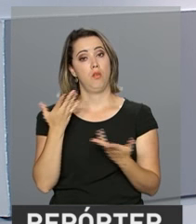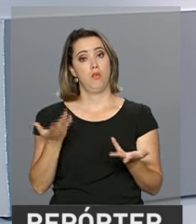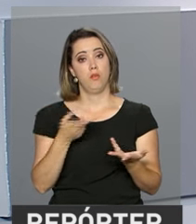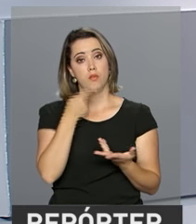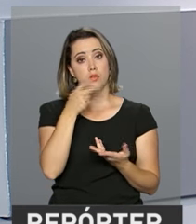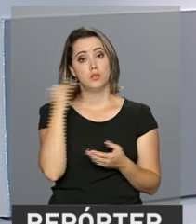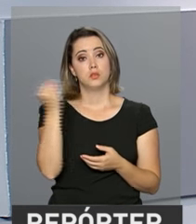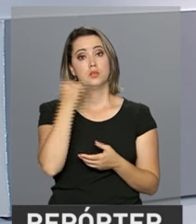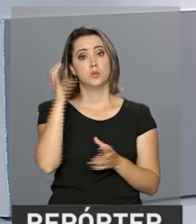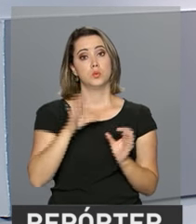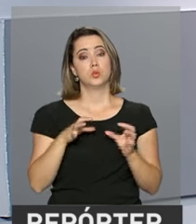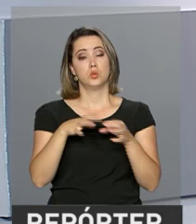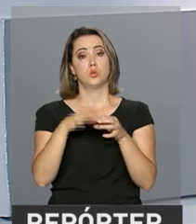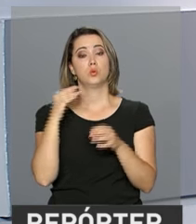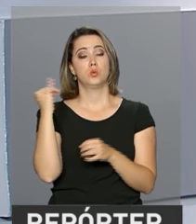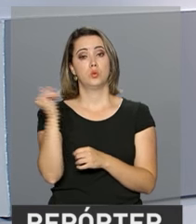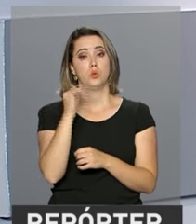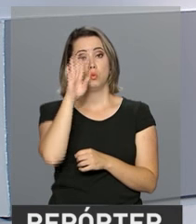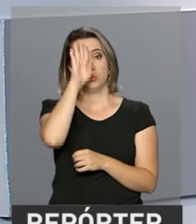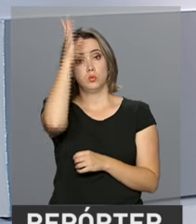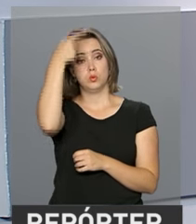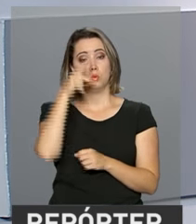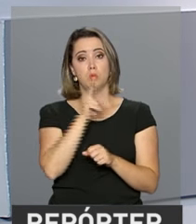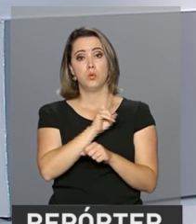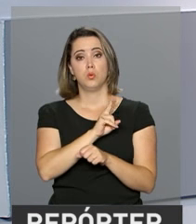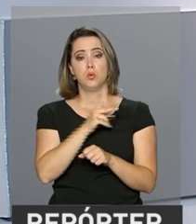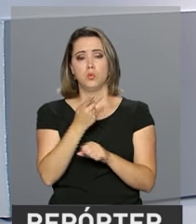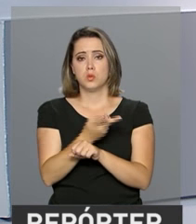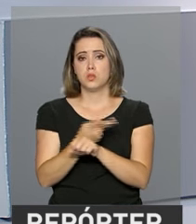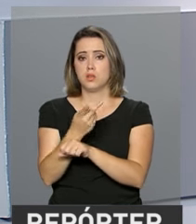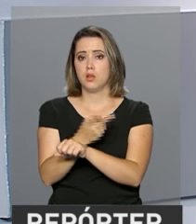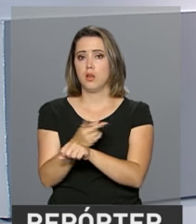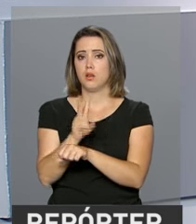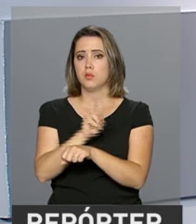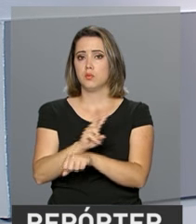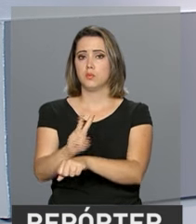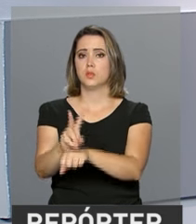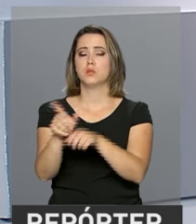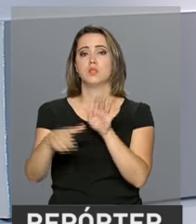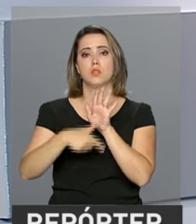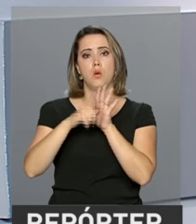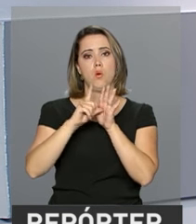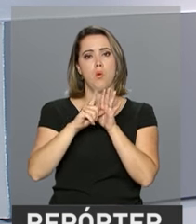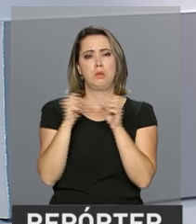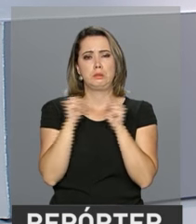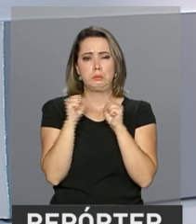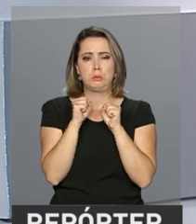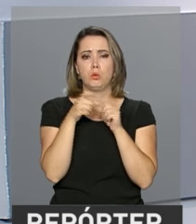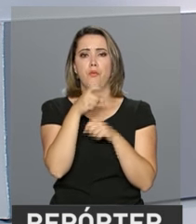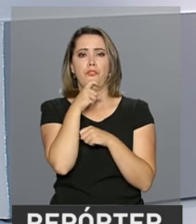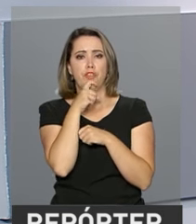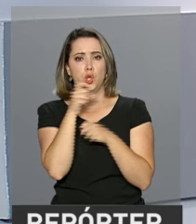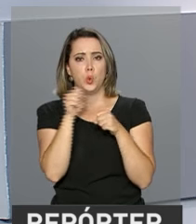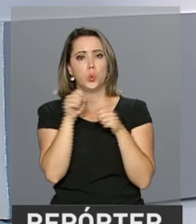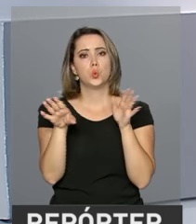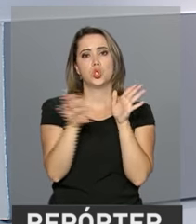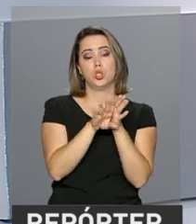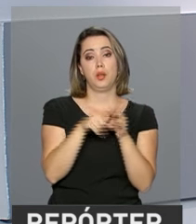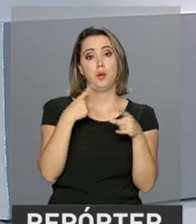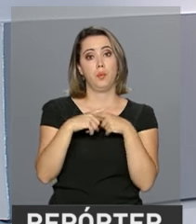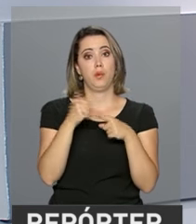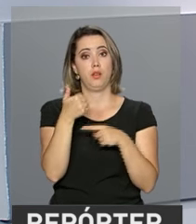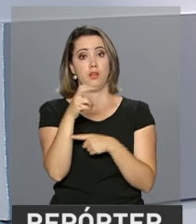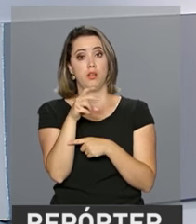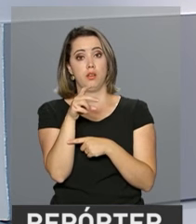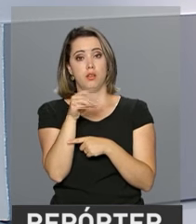dos grupos prioritários buscarem a proteção dentro do prazo antes do inverno chegar, já que a vacina precisa de 15 dias